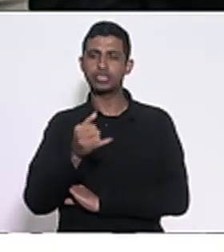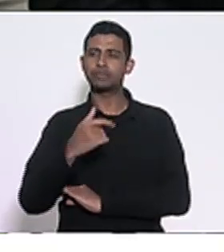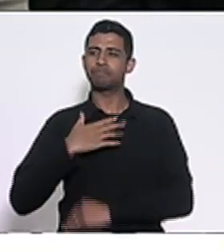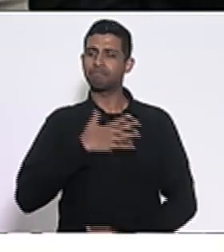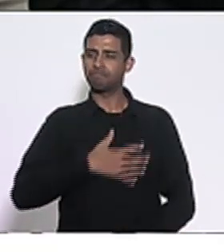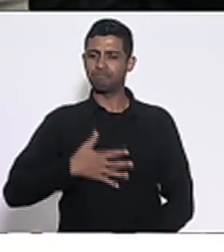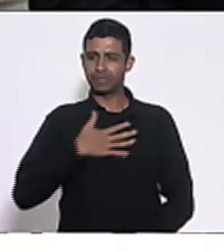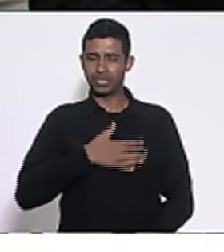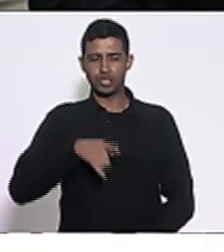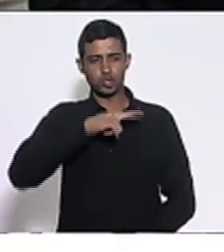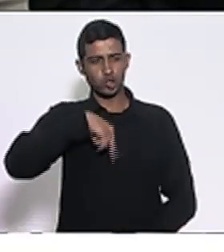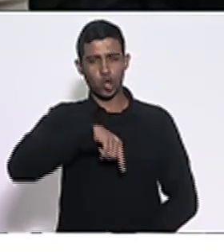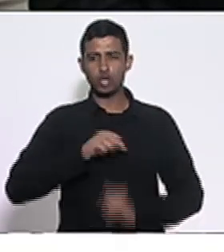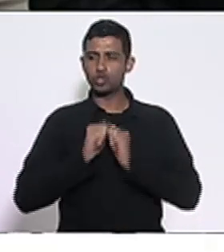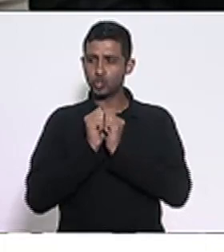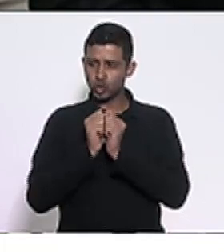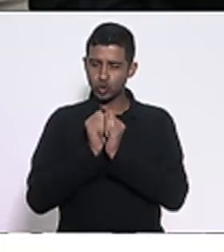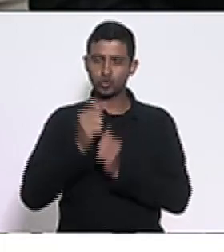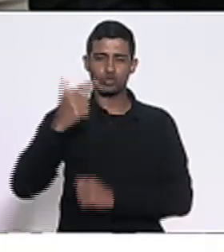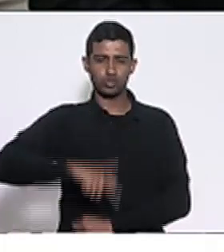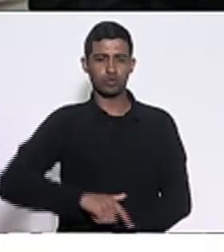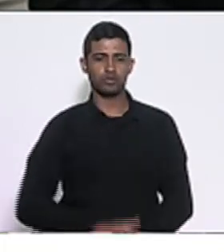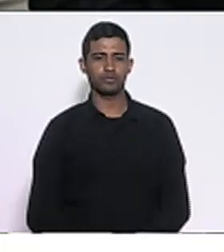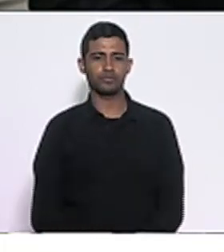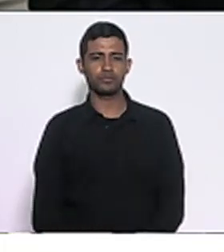juntos novamente.